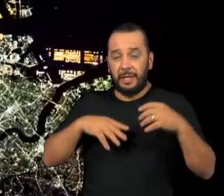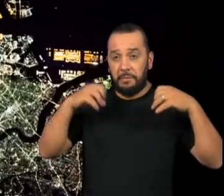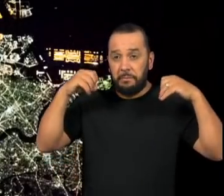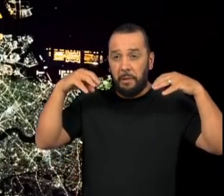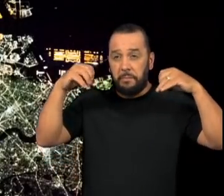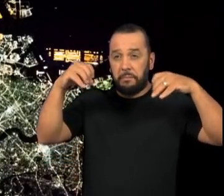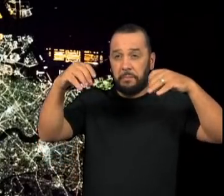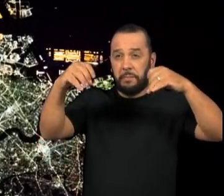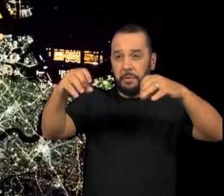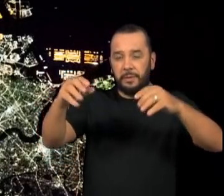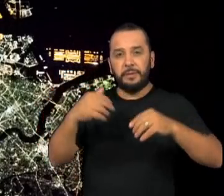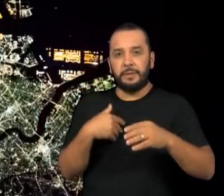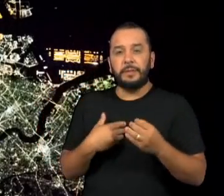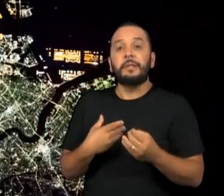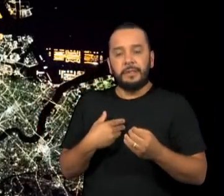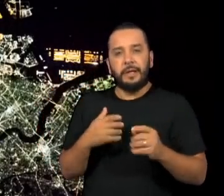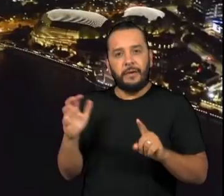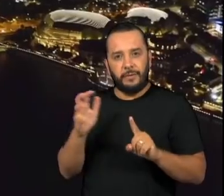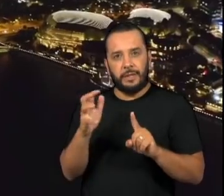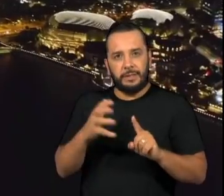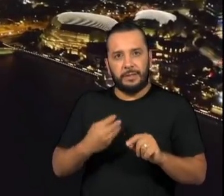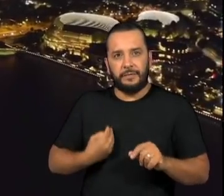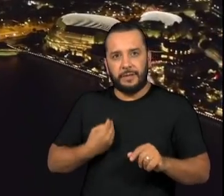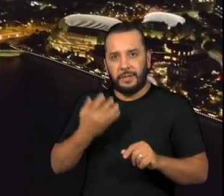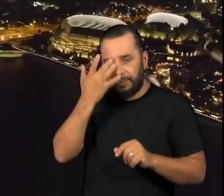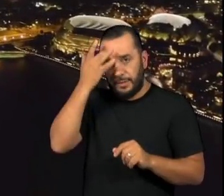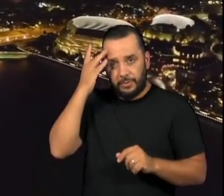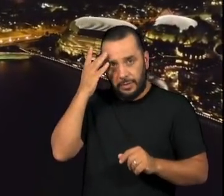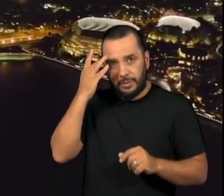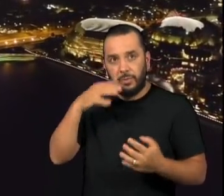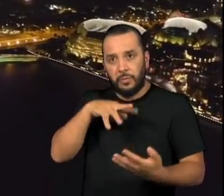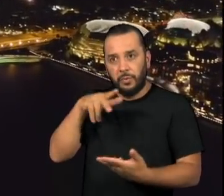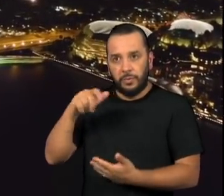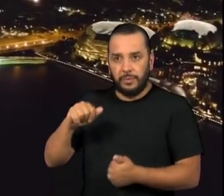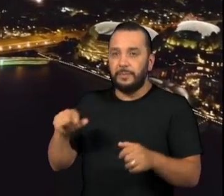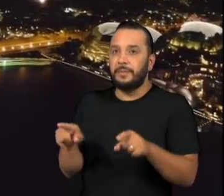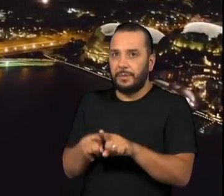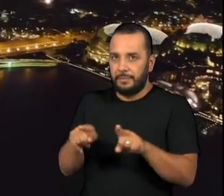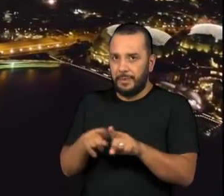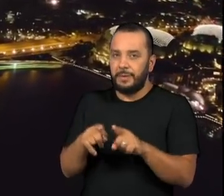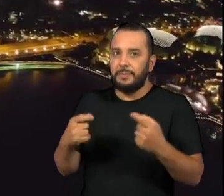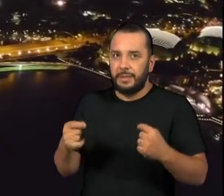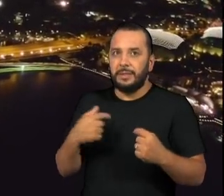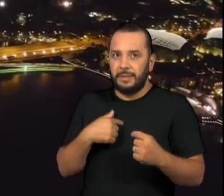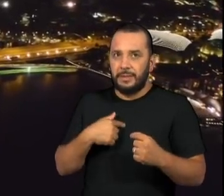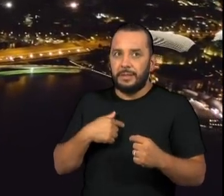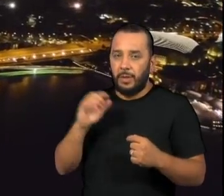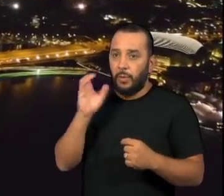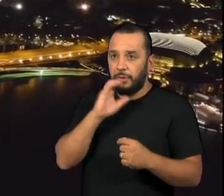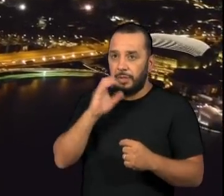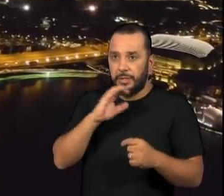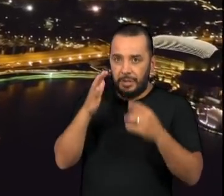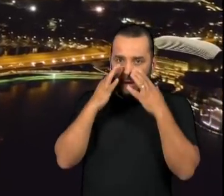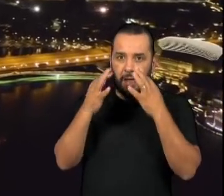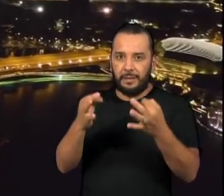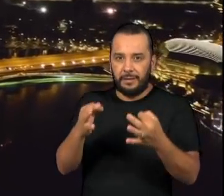luminosa afeta a vida dos seres que habitam a Terra e precisa ser enfrentada com urgência.